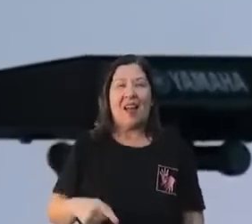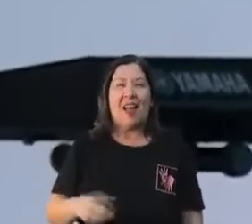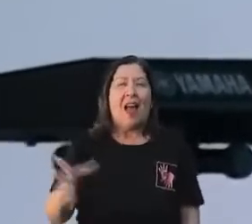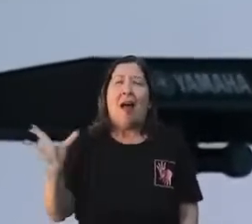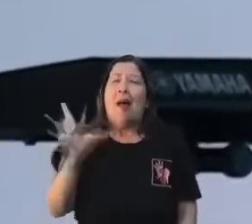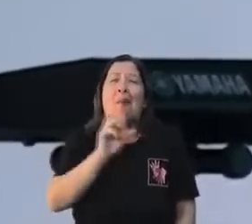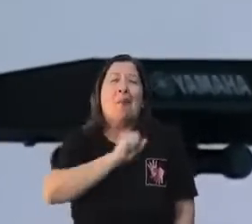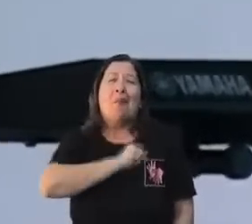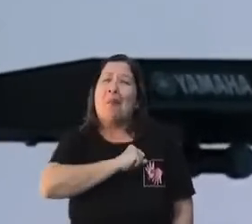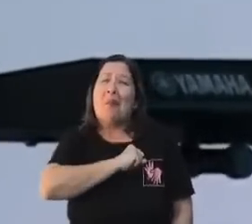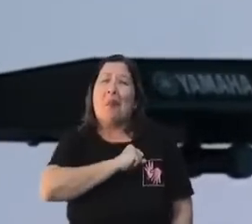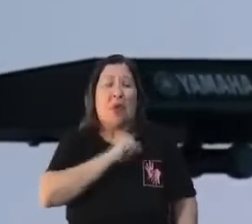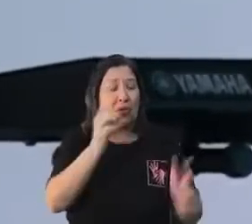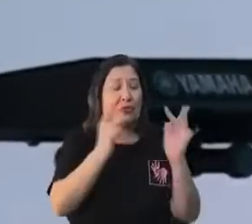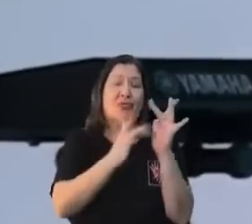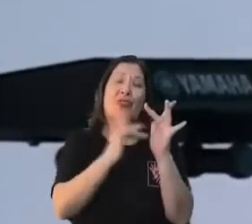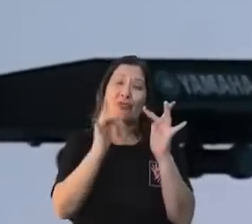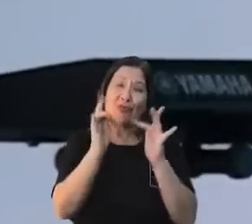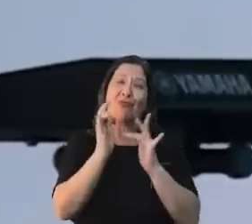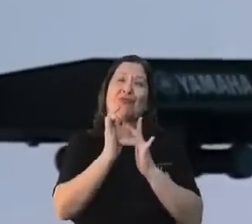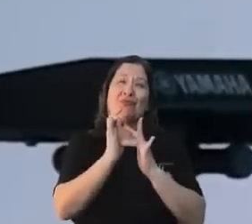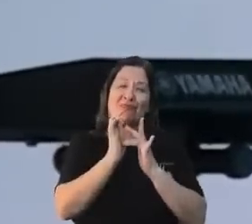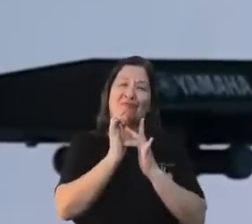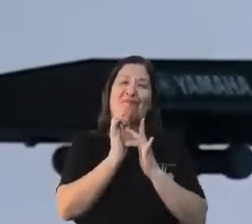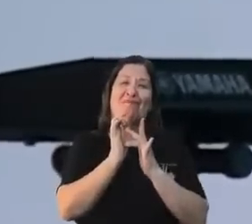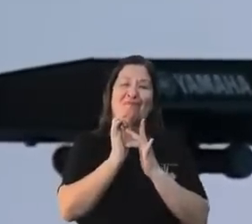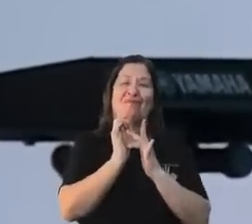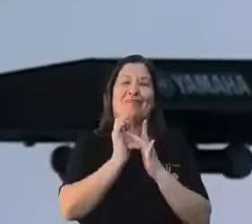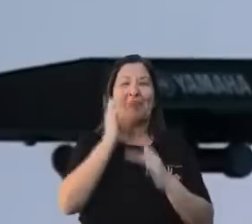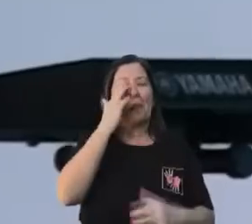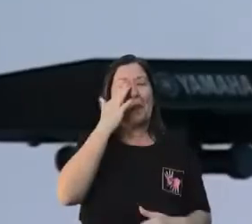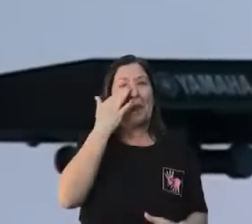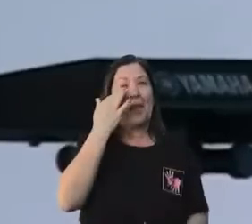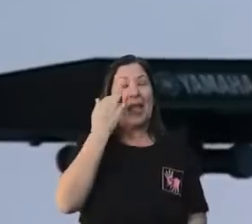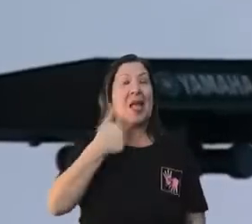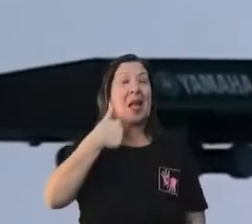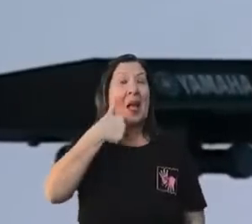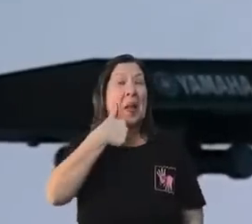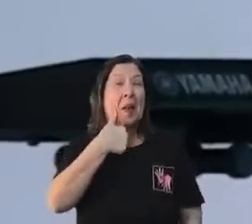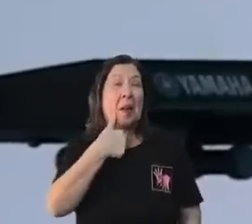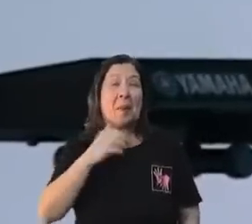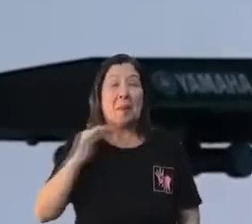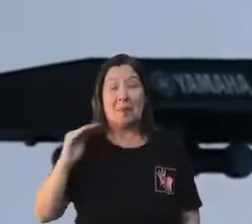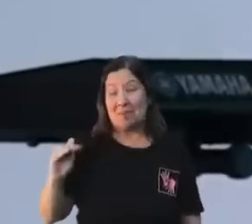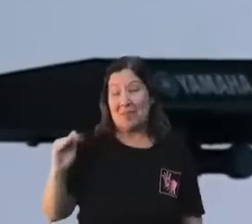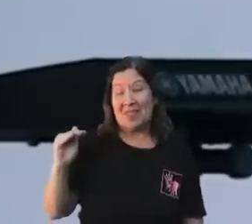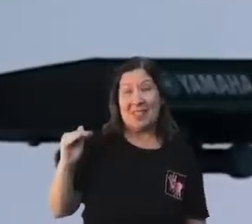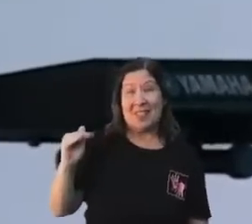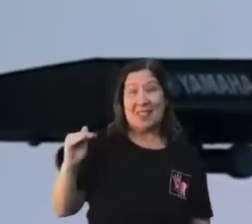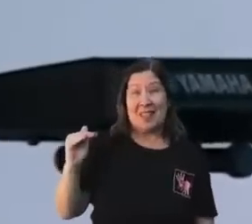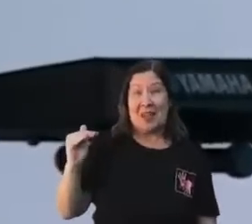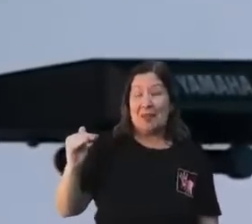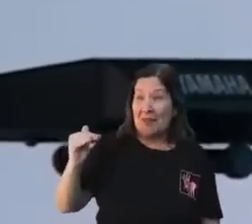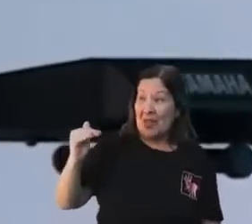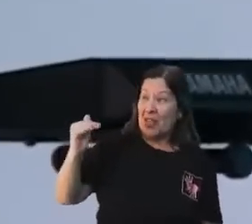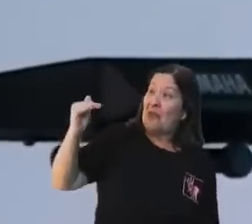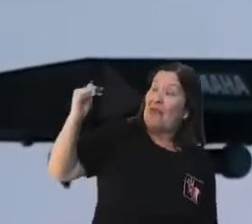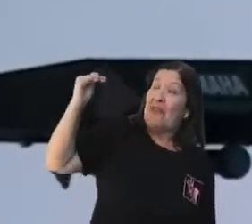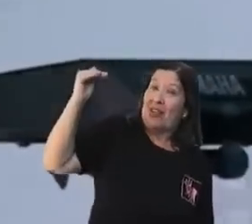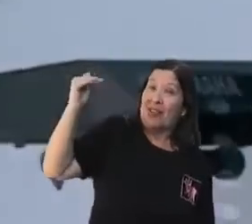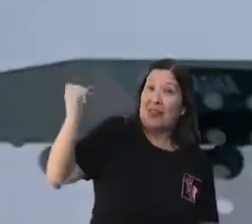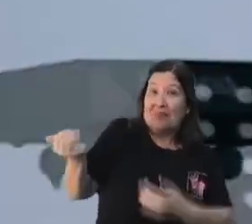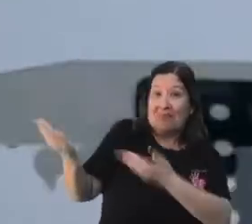Naquela época, quando uma menina fazia transição de menina para moça, e é tão rápido, ela começava a comprar esse